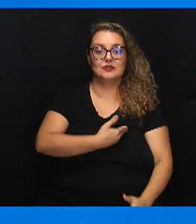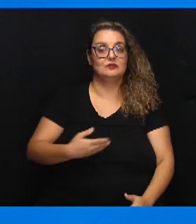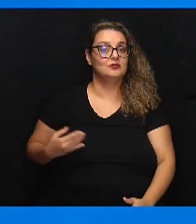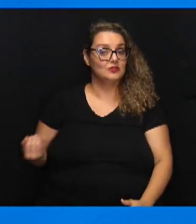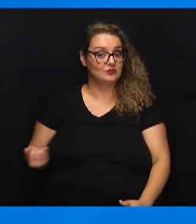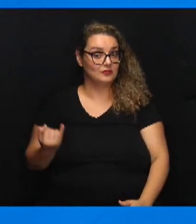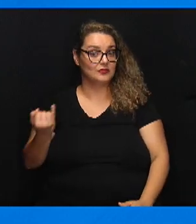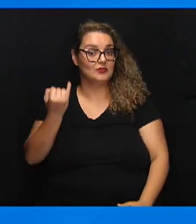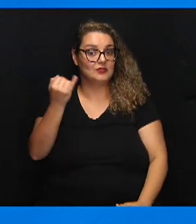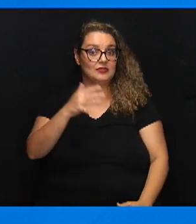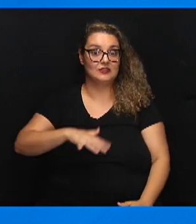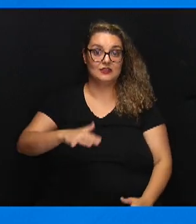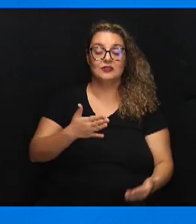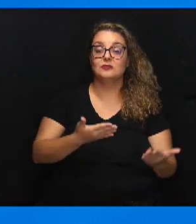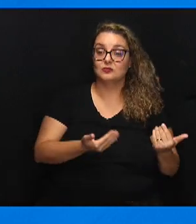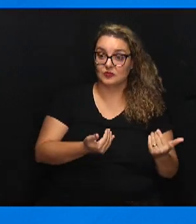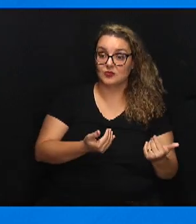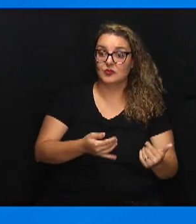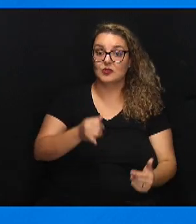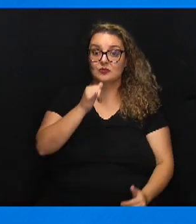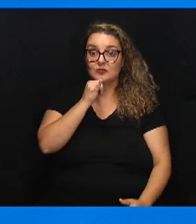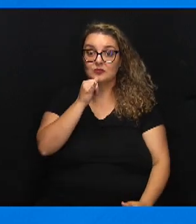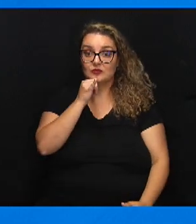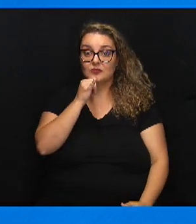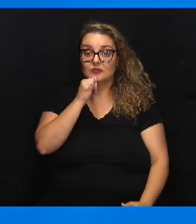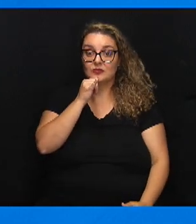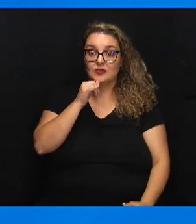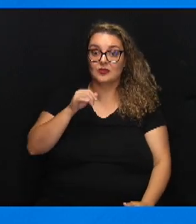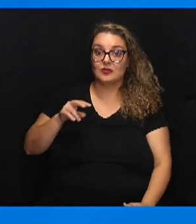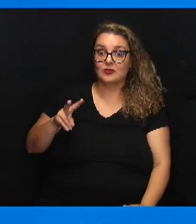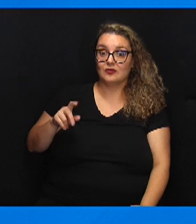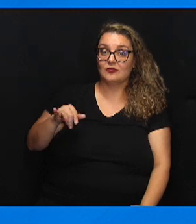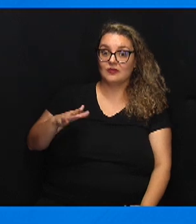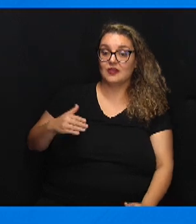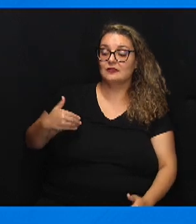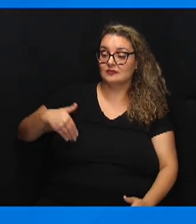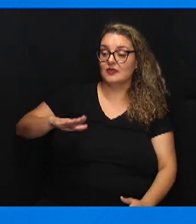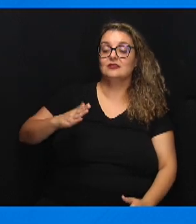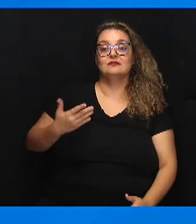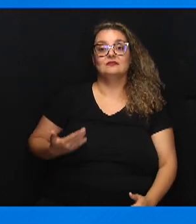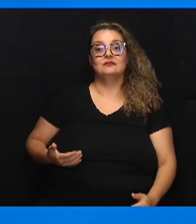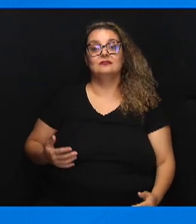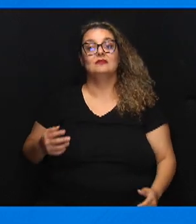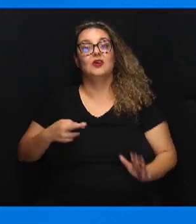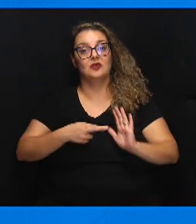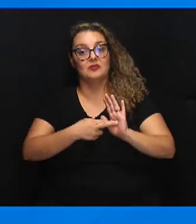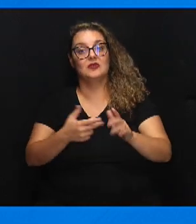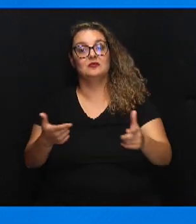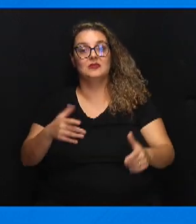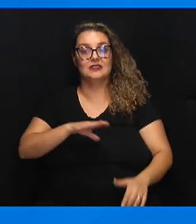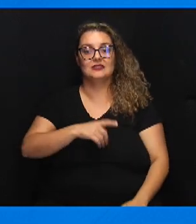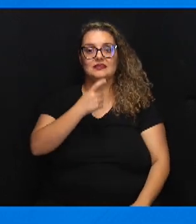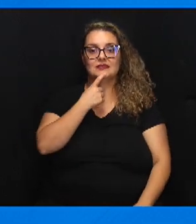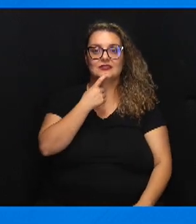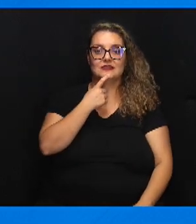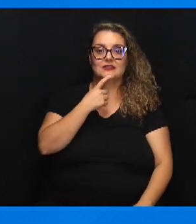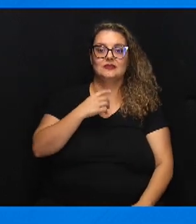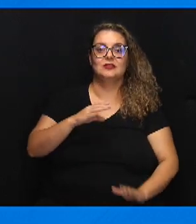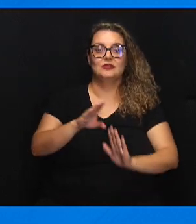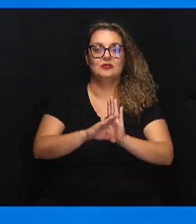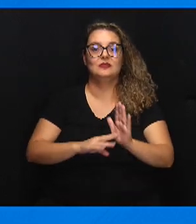importantes na área da juventude, como, por exemplo, o VAI. E o VAI se tornou uma grande referência para a cidade de São Paulo, Programa de Valorização